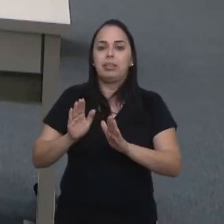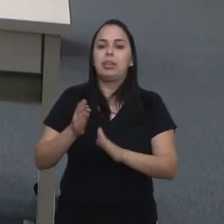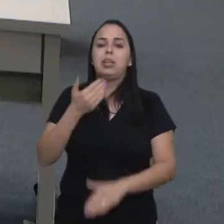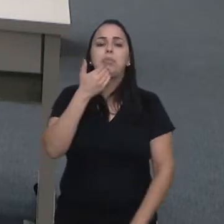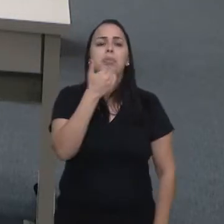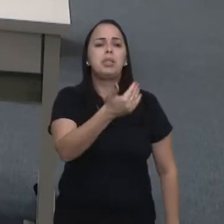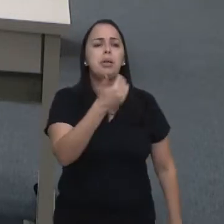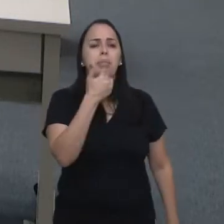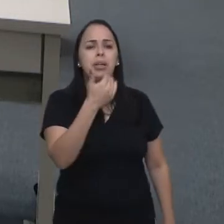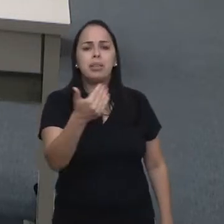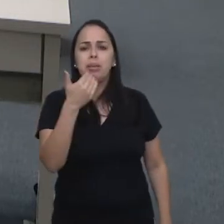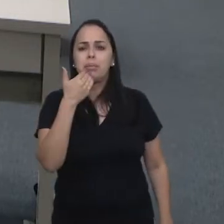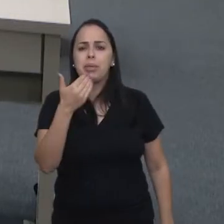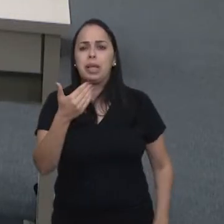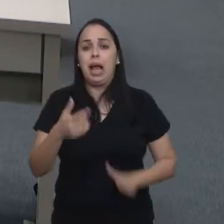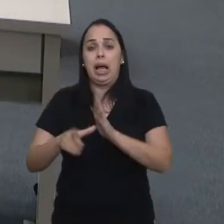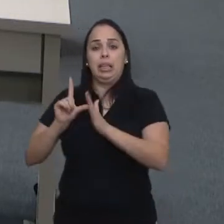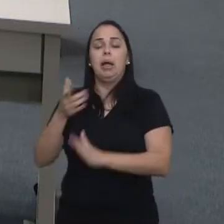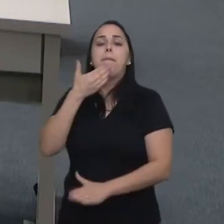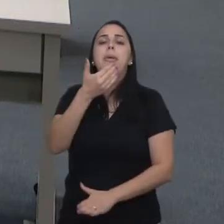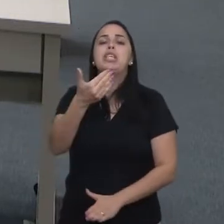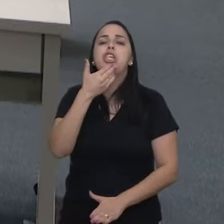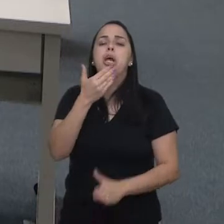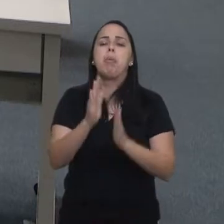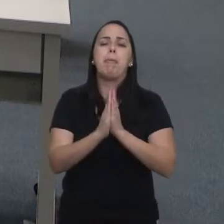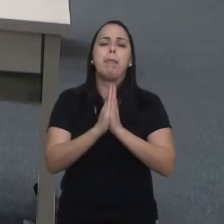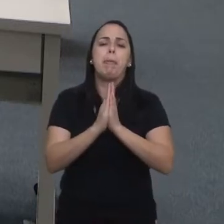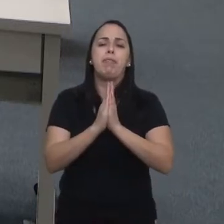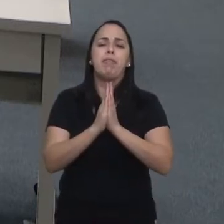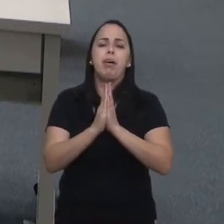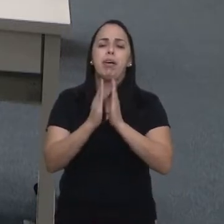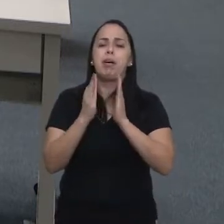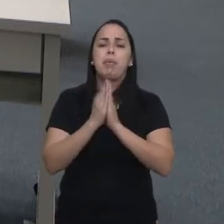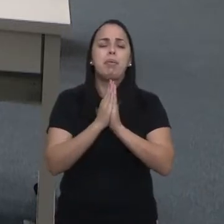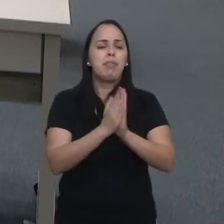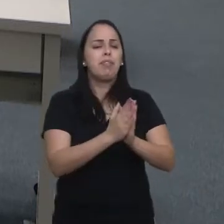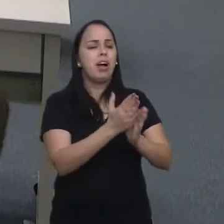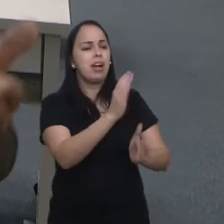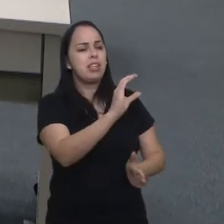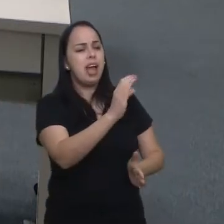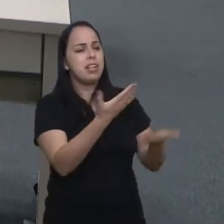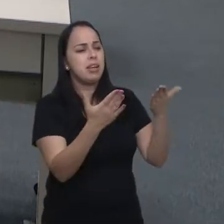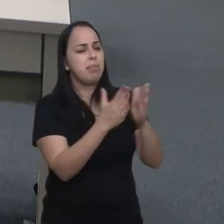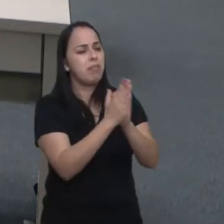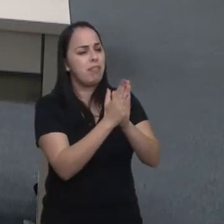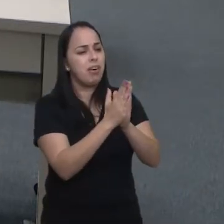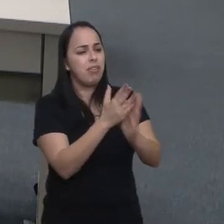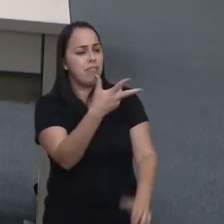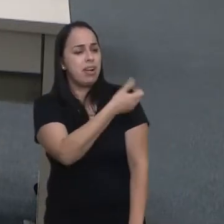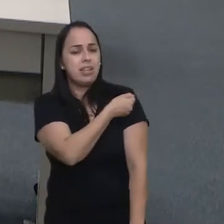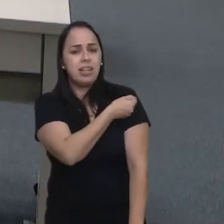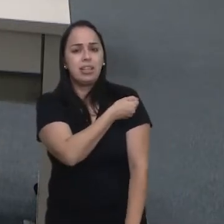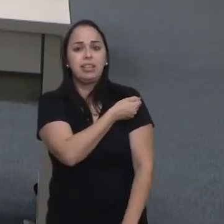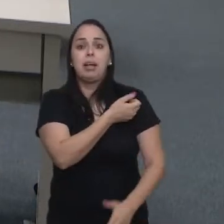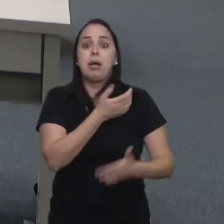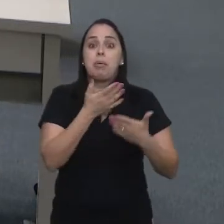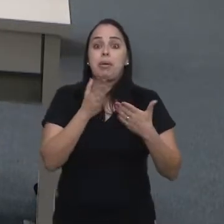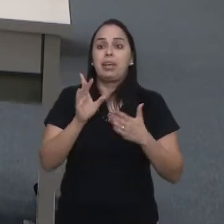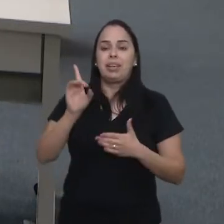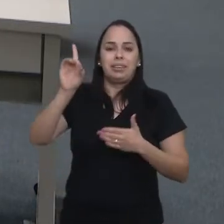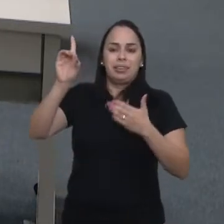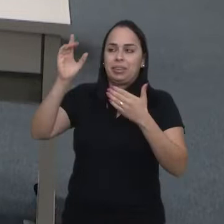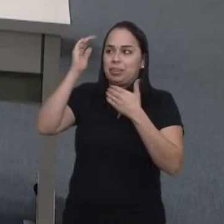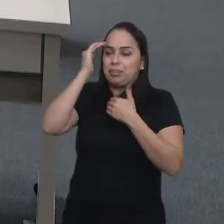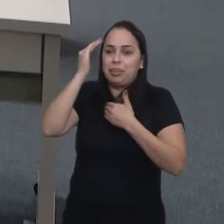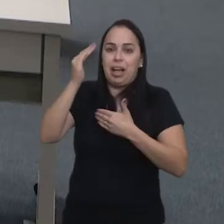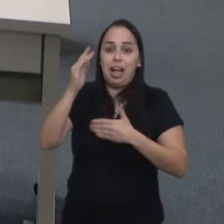tempo nós pedimos a vacina. Nós clamamos que a ciência trouxesse a vacina. E